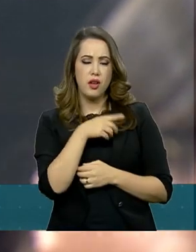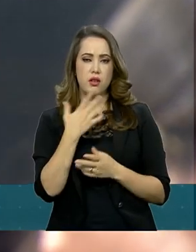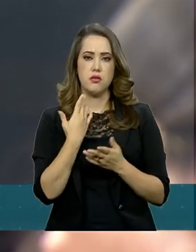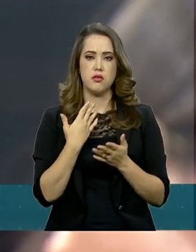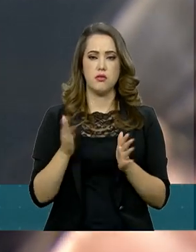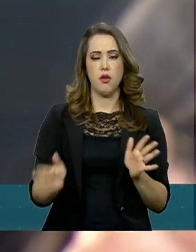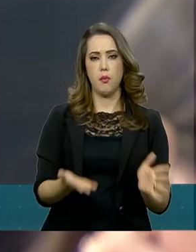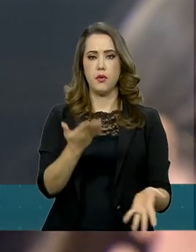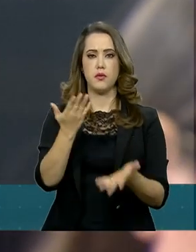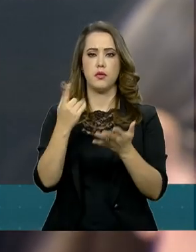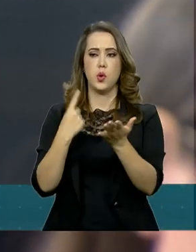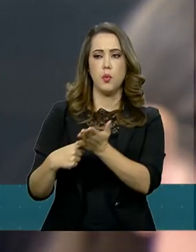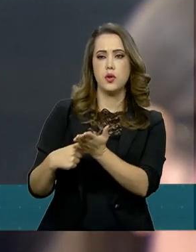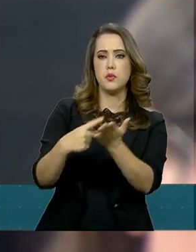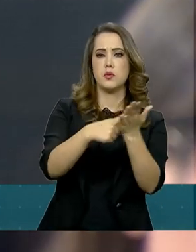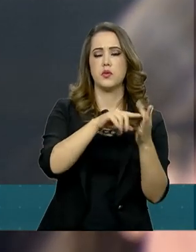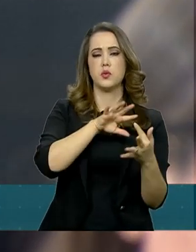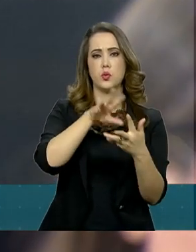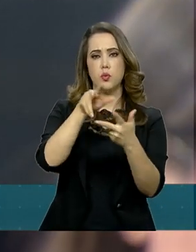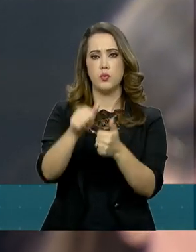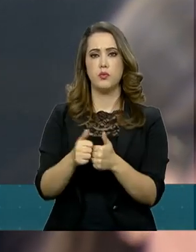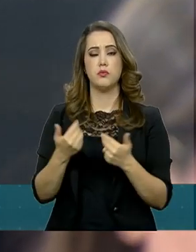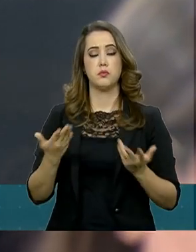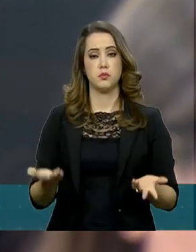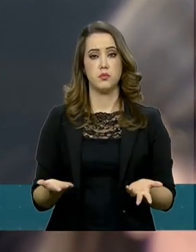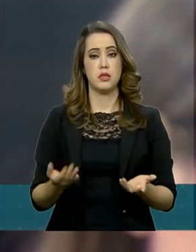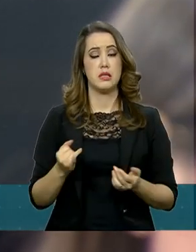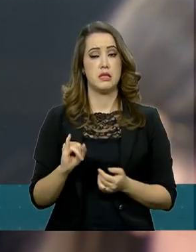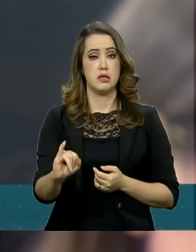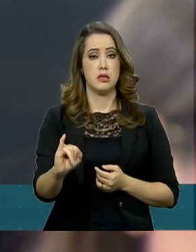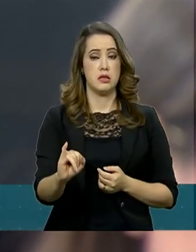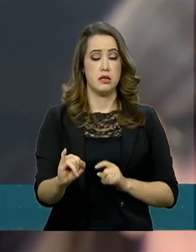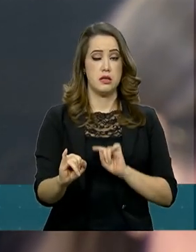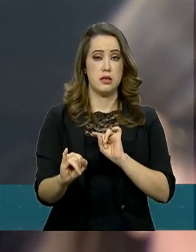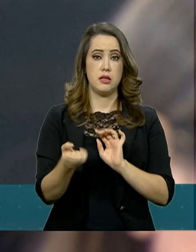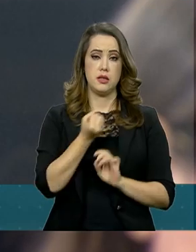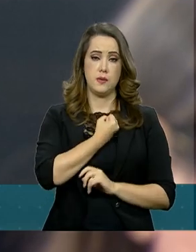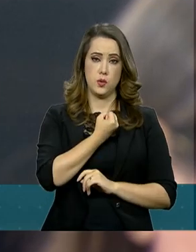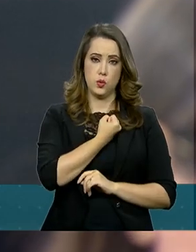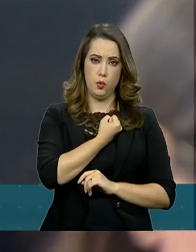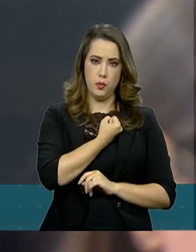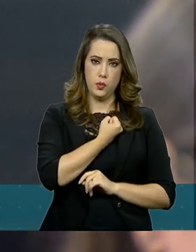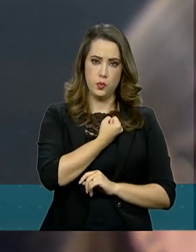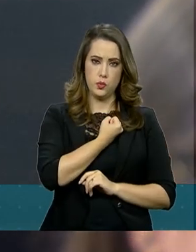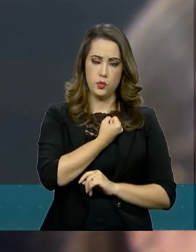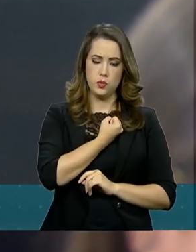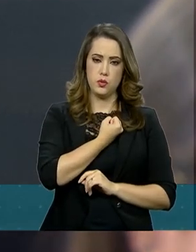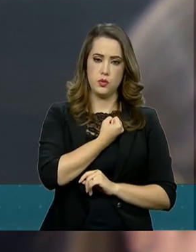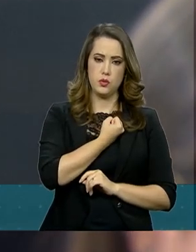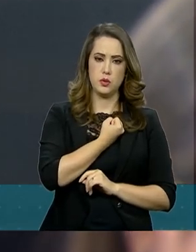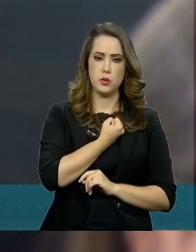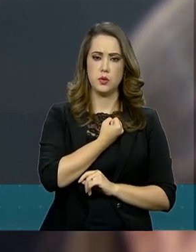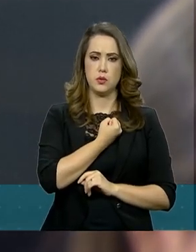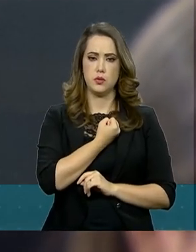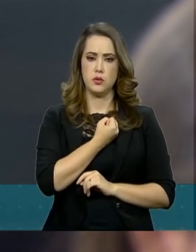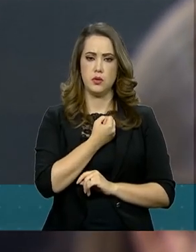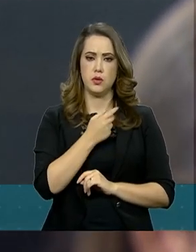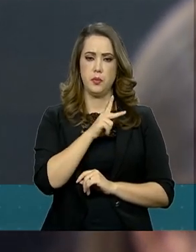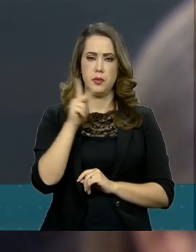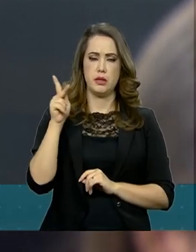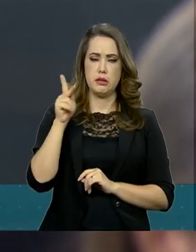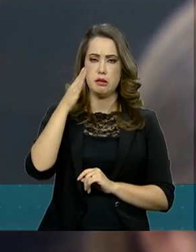para a formação de acordos internacionais a caso esses dados causem estranheza o